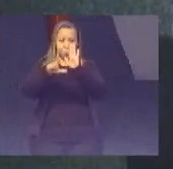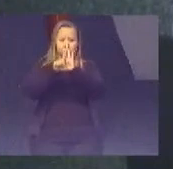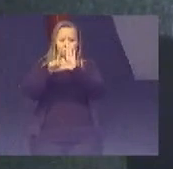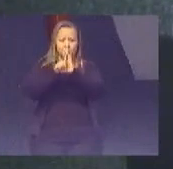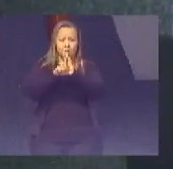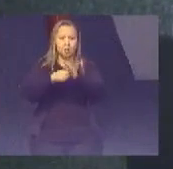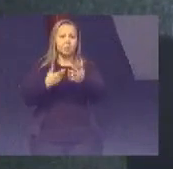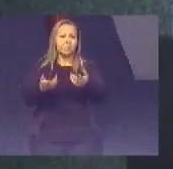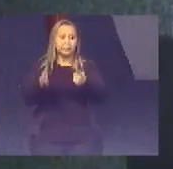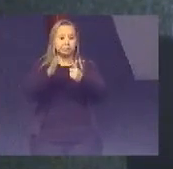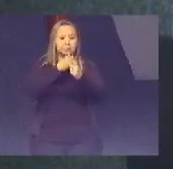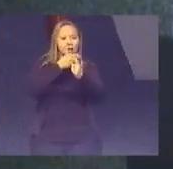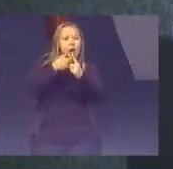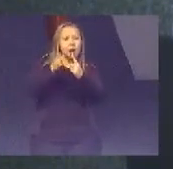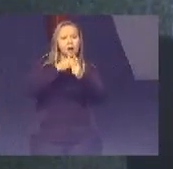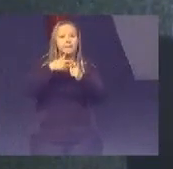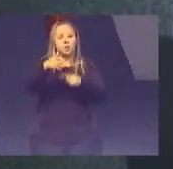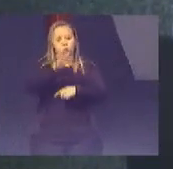De